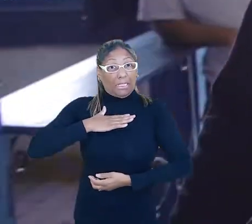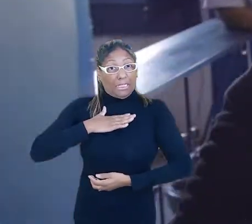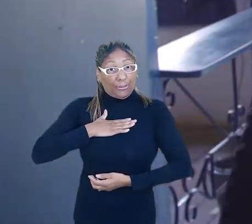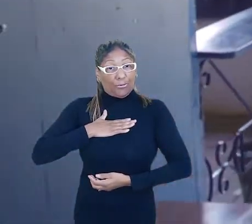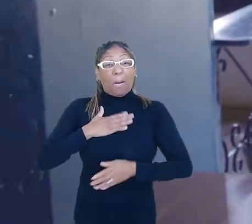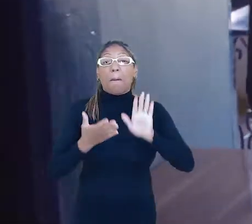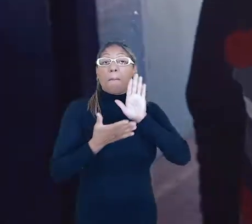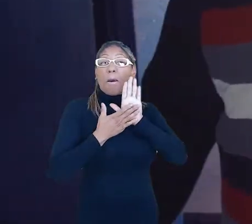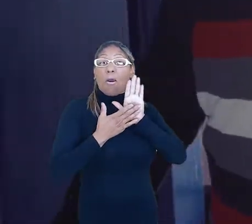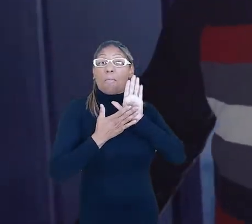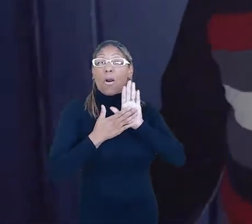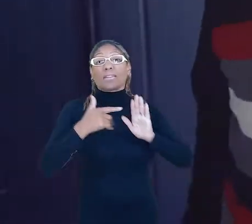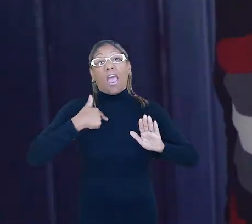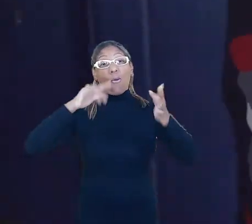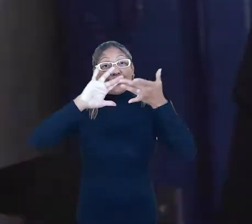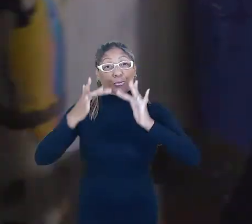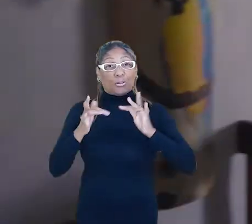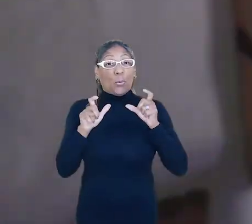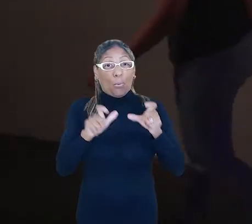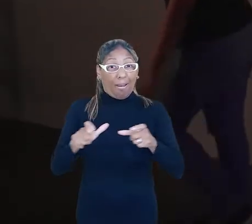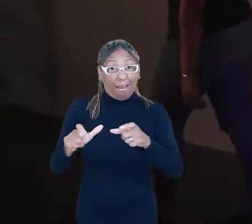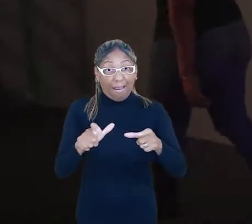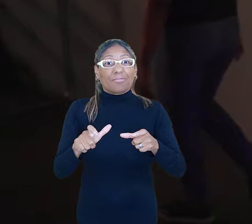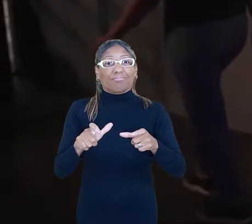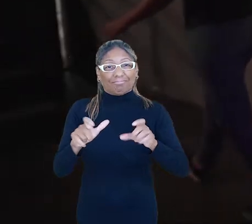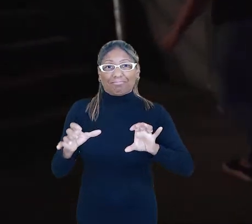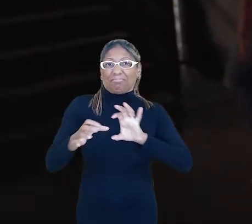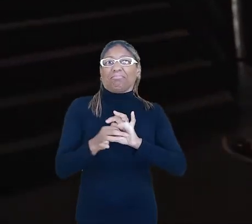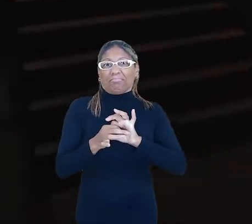comigo com a proposta de que eu fosse um articulador local